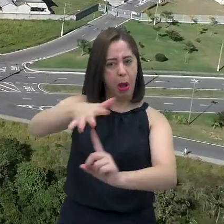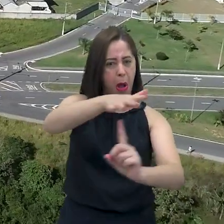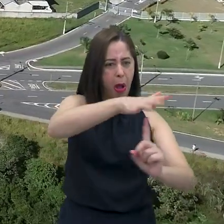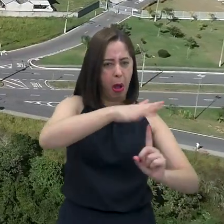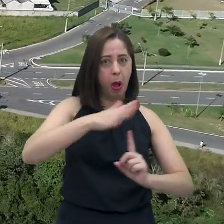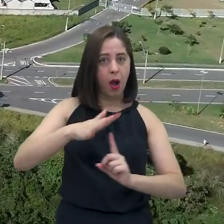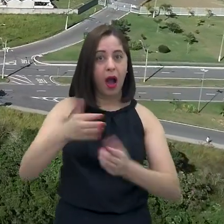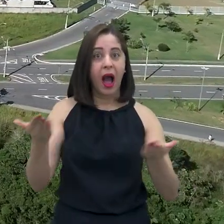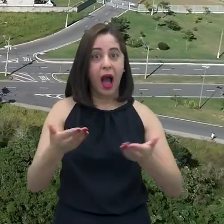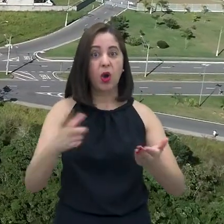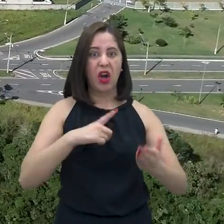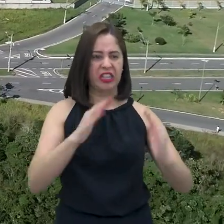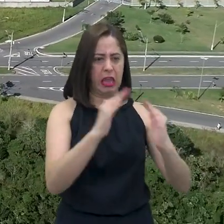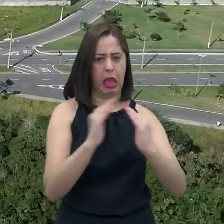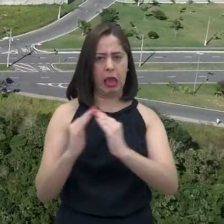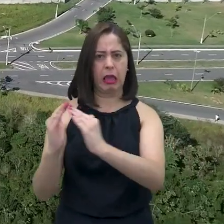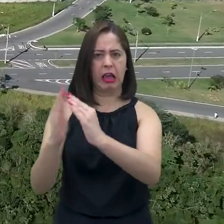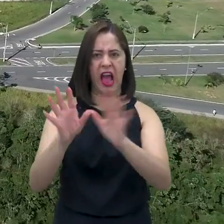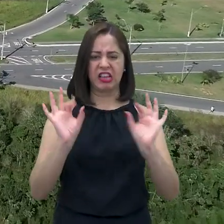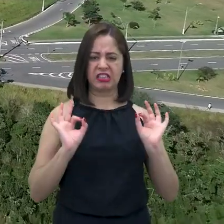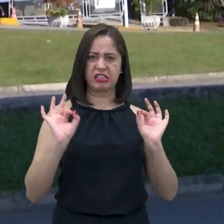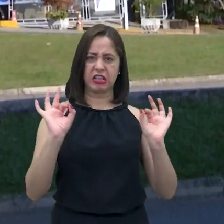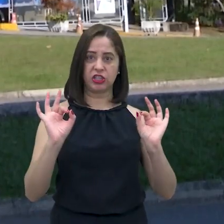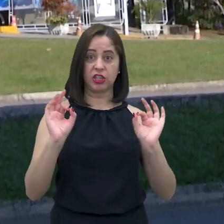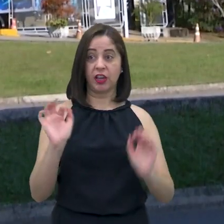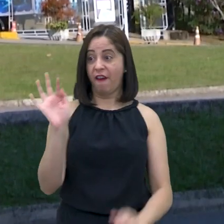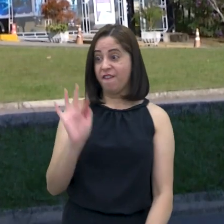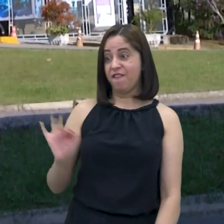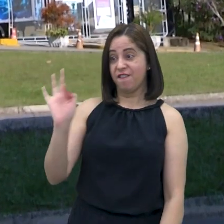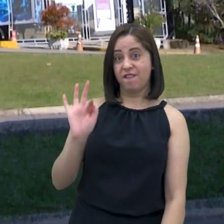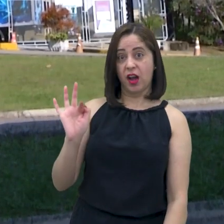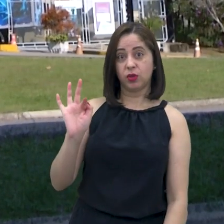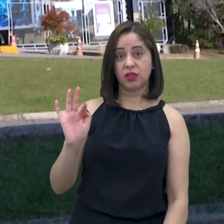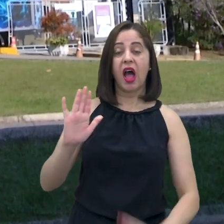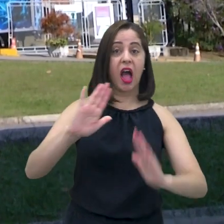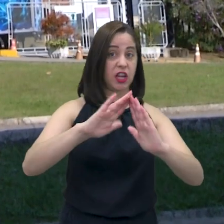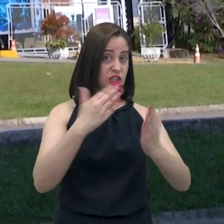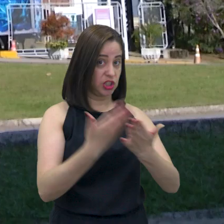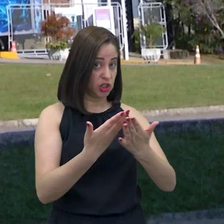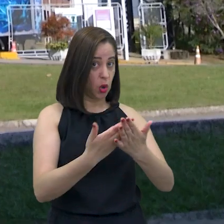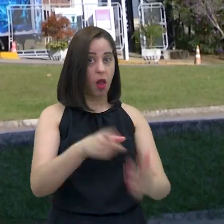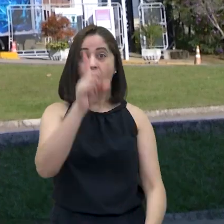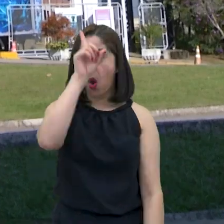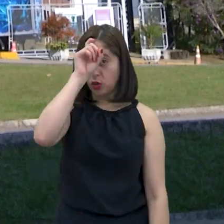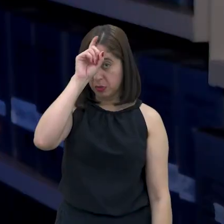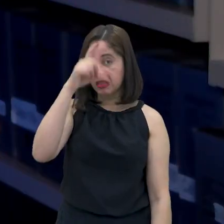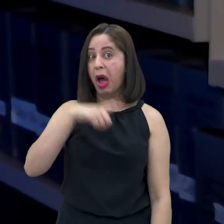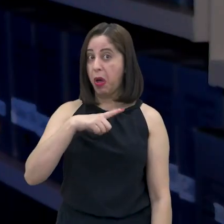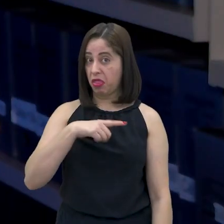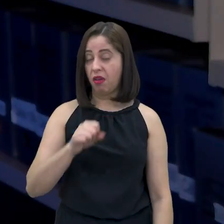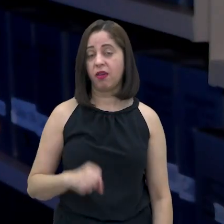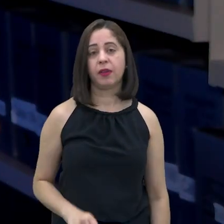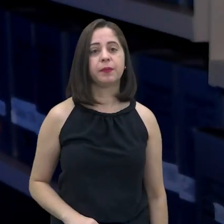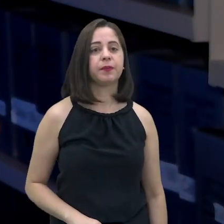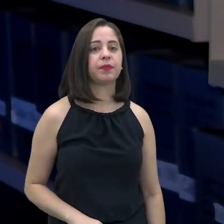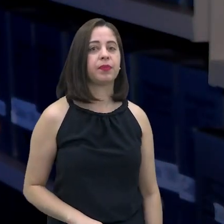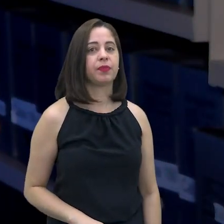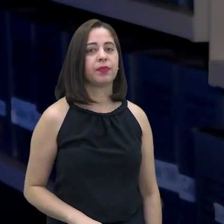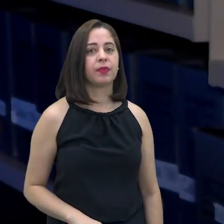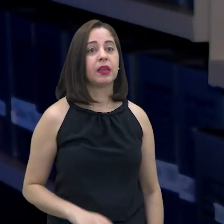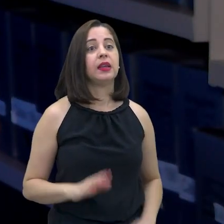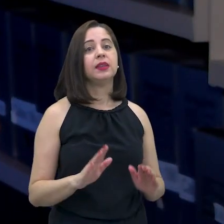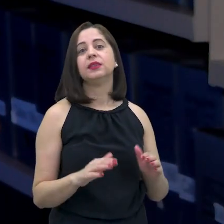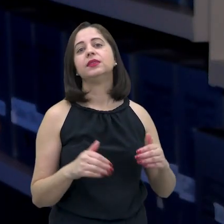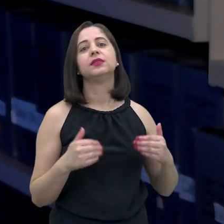abriga grandes condomínios de luxo apartamentos uma universidade e escola e hospital na época que ainda estavam os